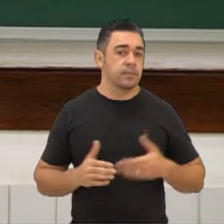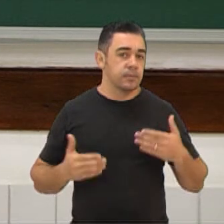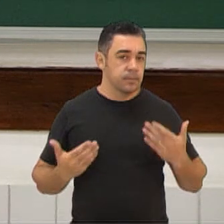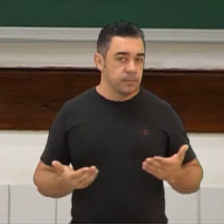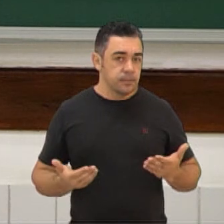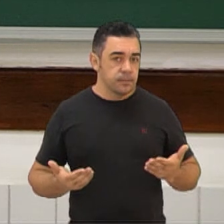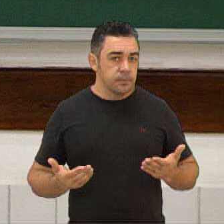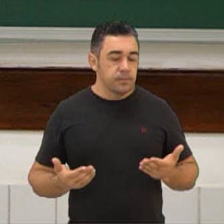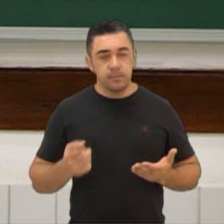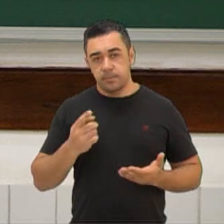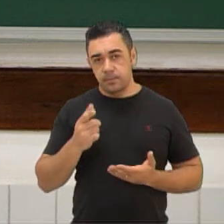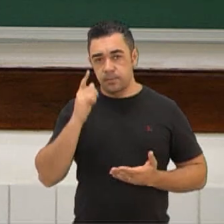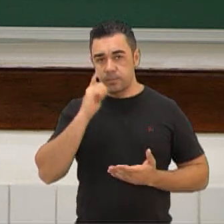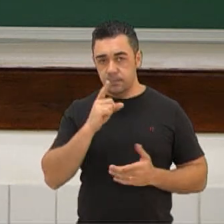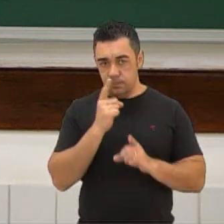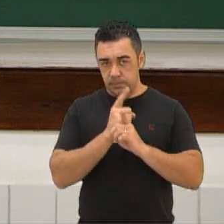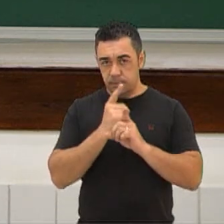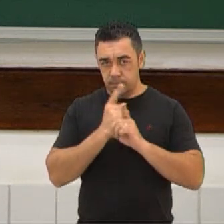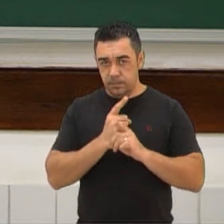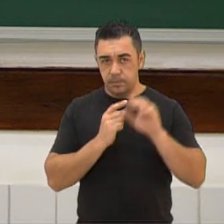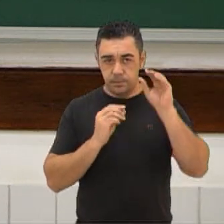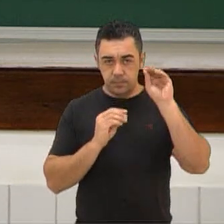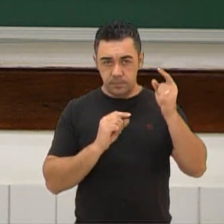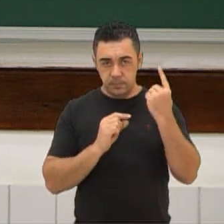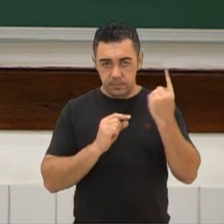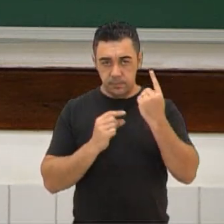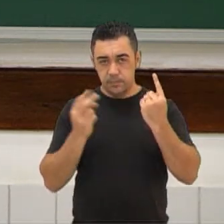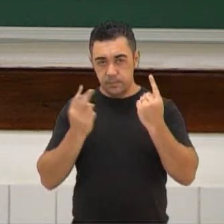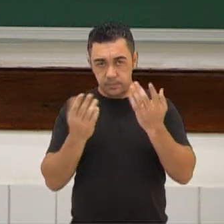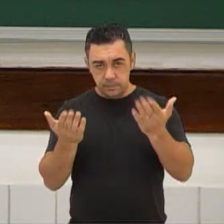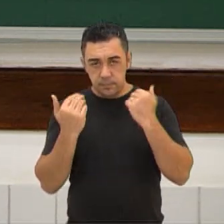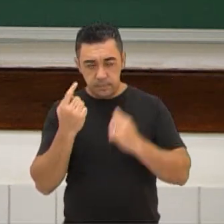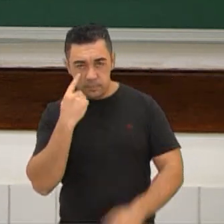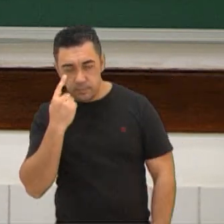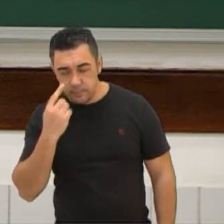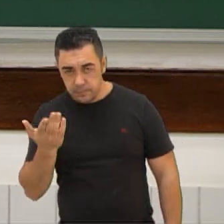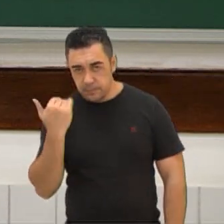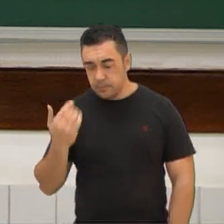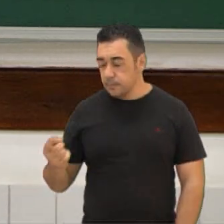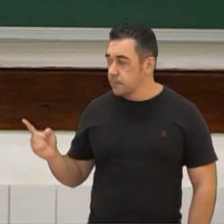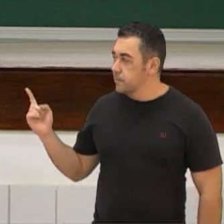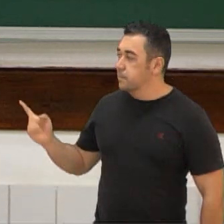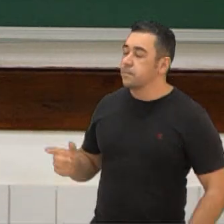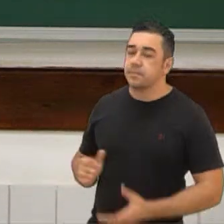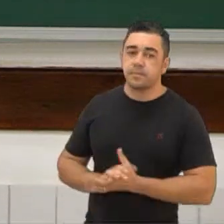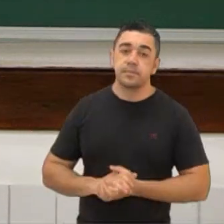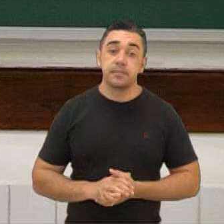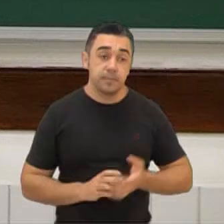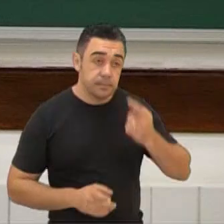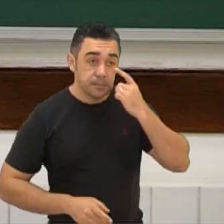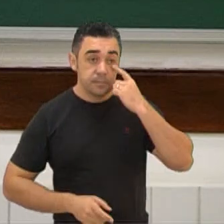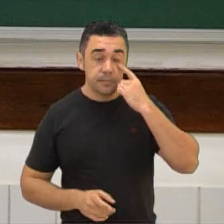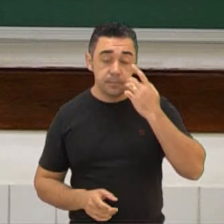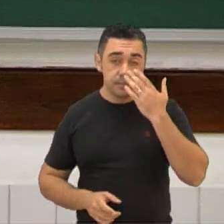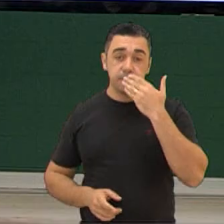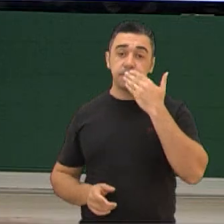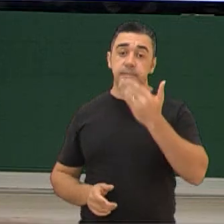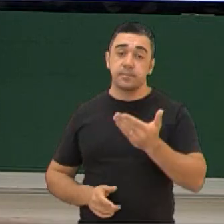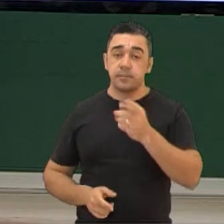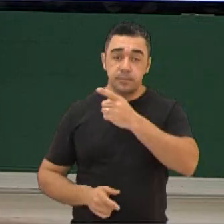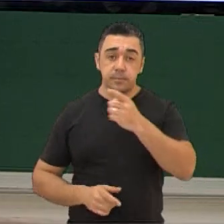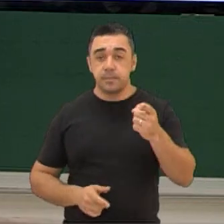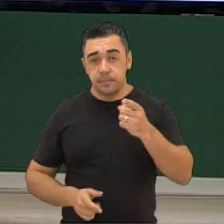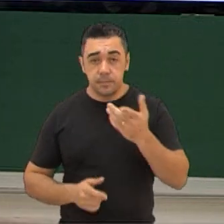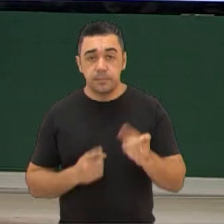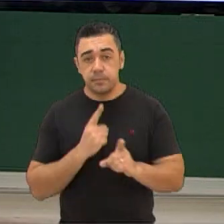Então, alunos, conseguiram identificar? Vem com o professor, vamos conferir aqui na tela. Veja aqui, ó. Ele pede para que